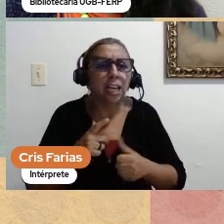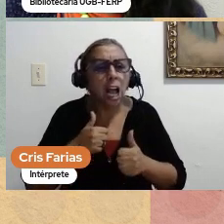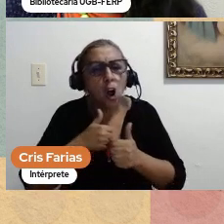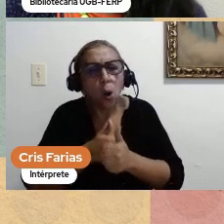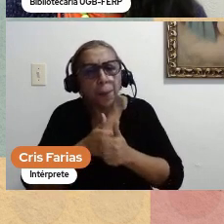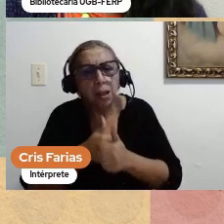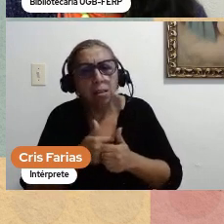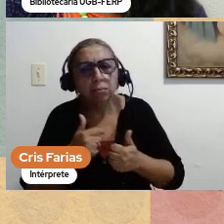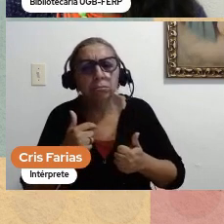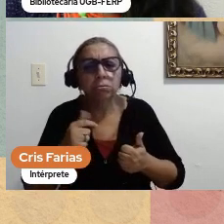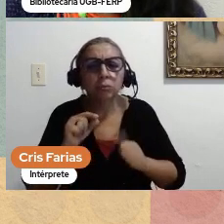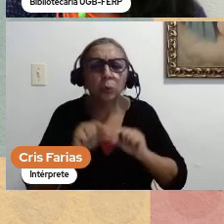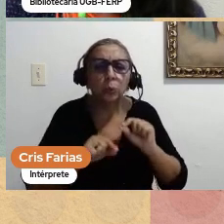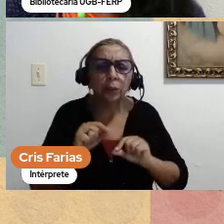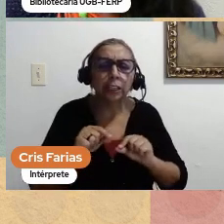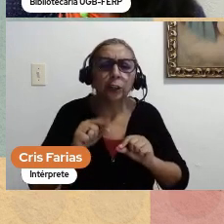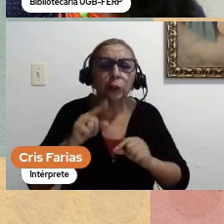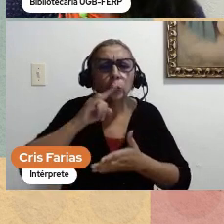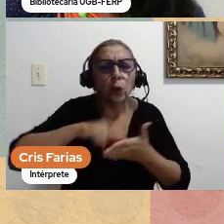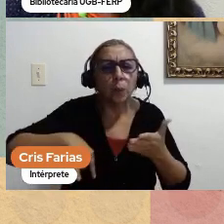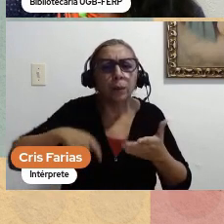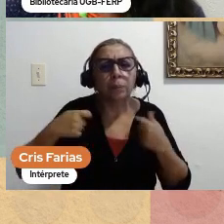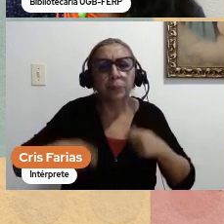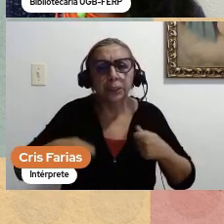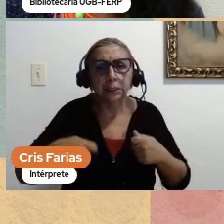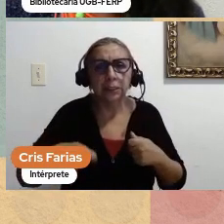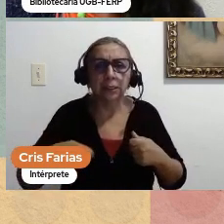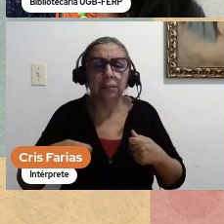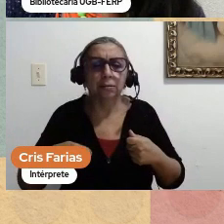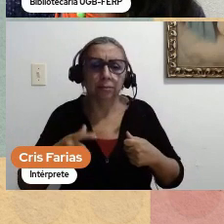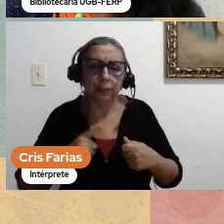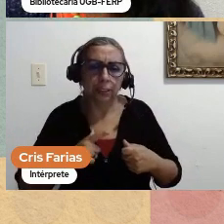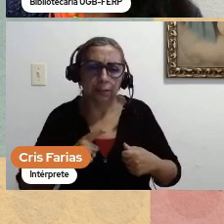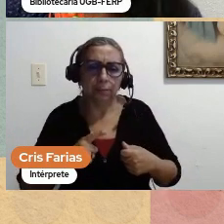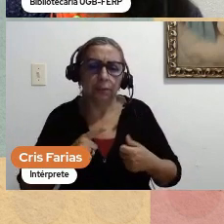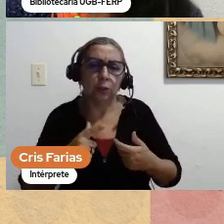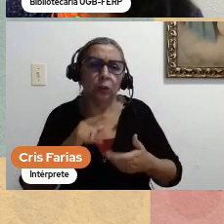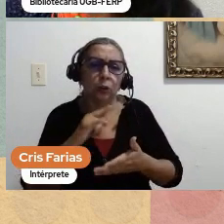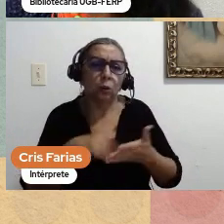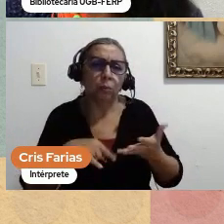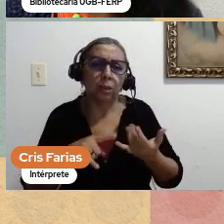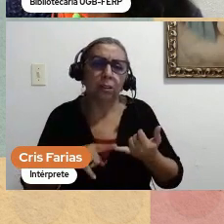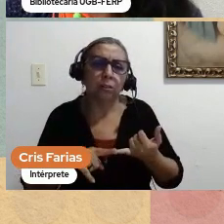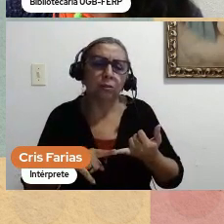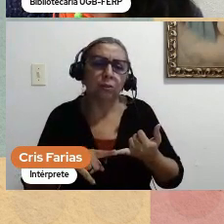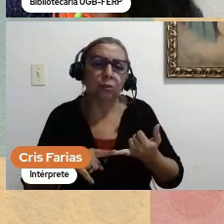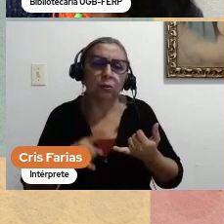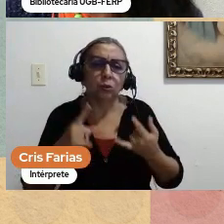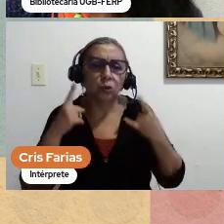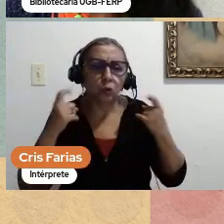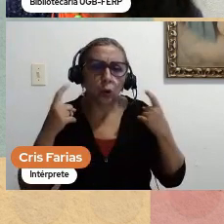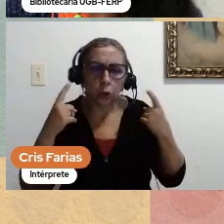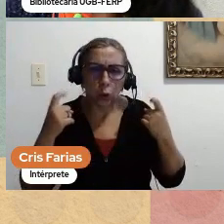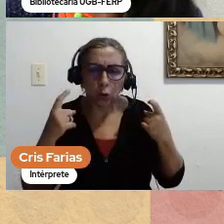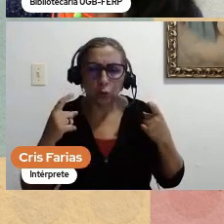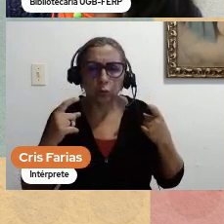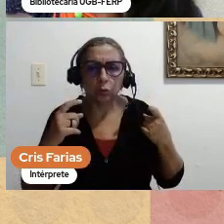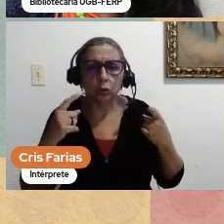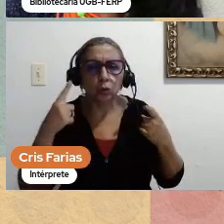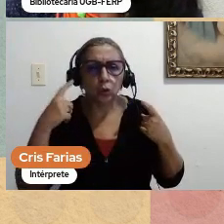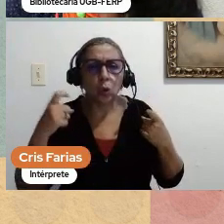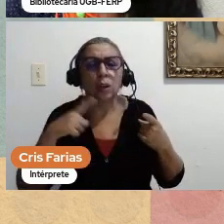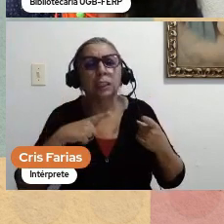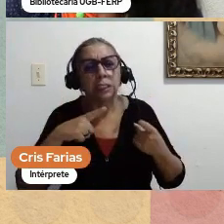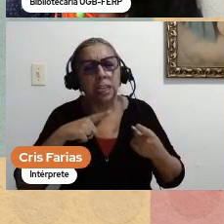acompanhando, né, o que um documento precisa que tenha, um documento como o dos documentos sonoros. Tem um inventário, ele